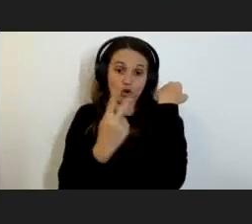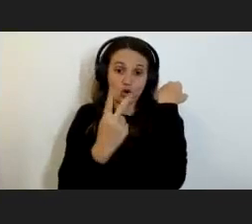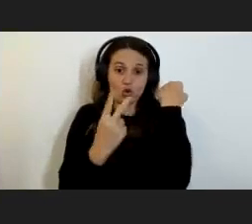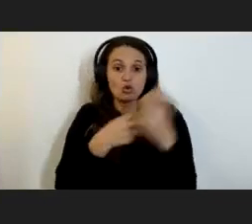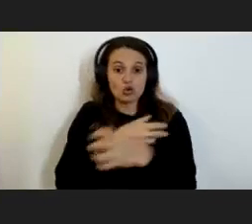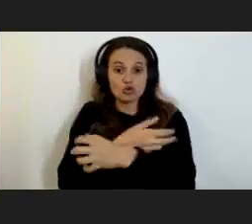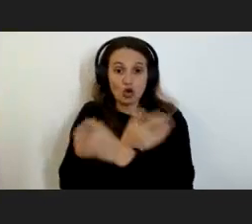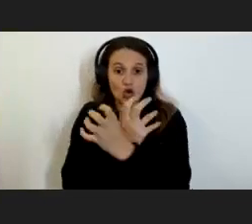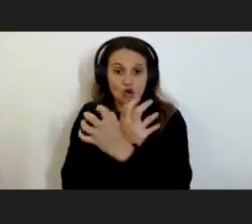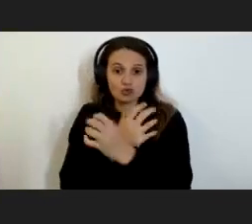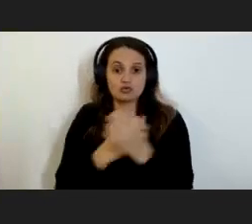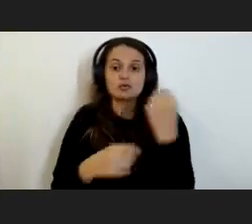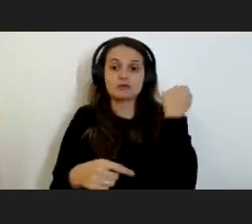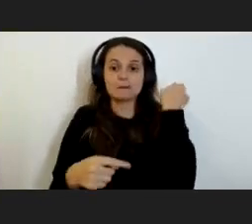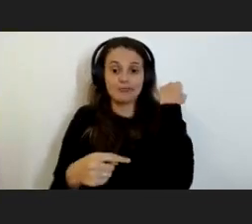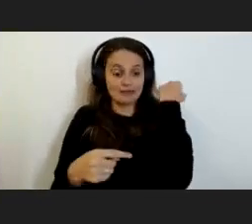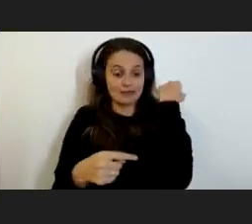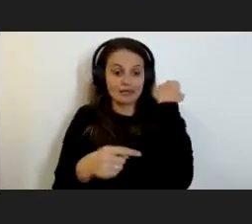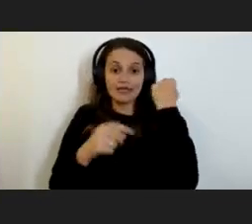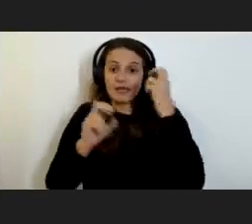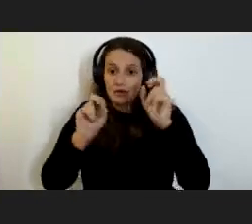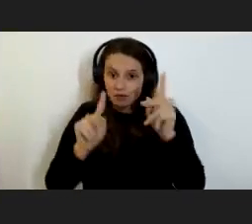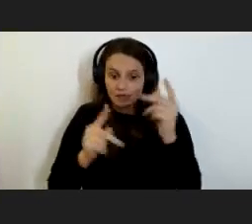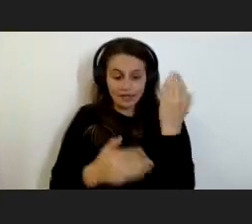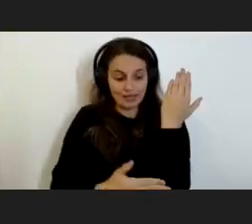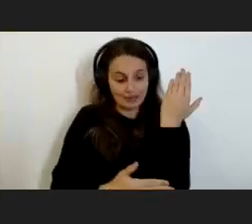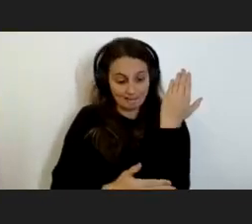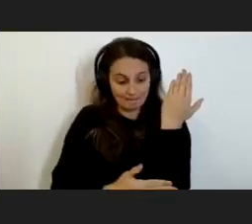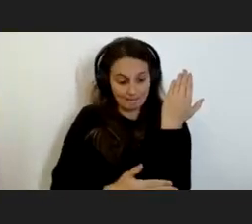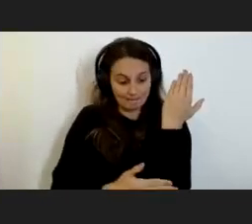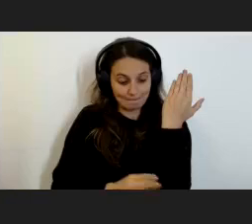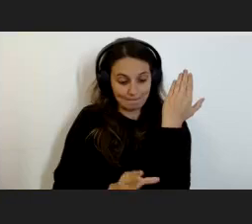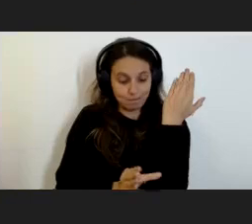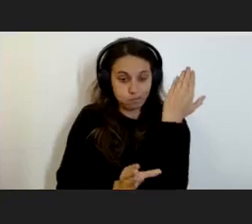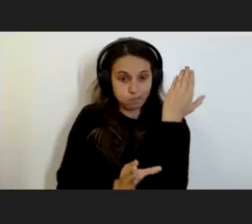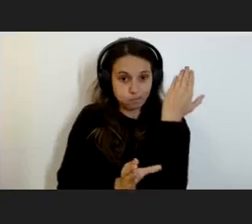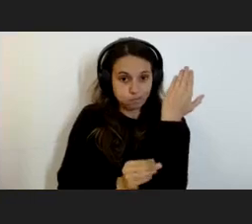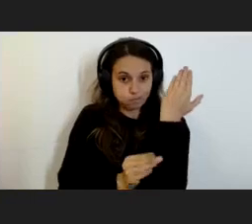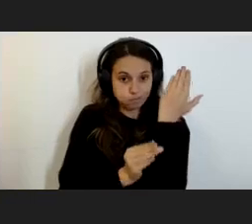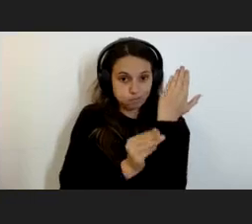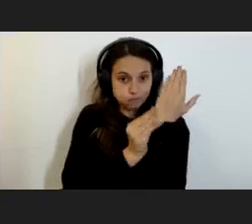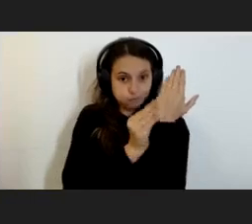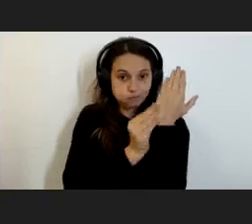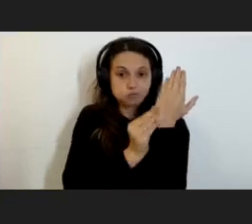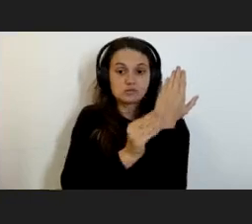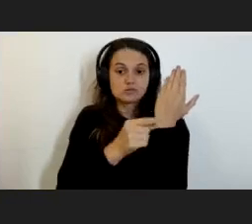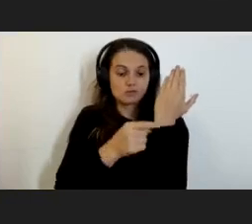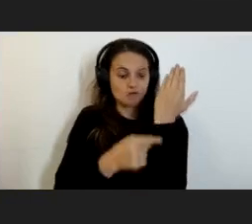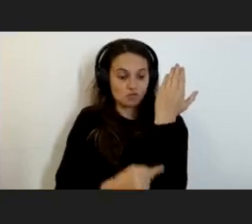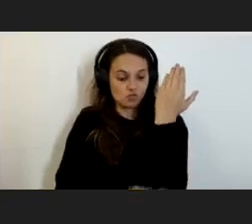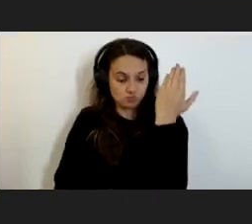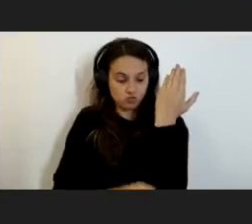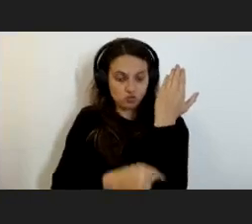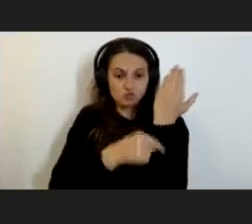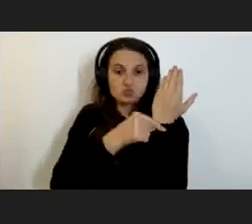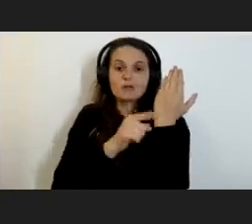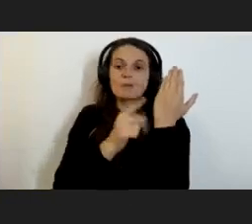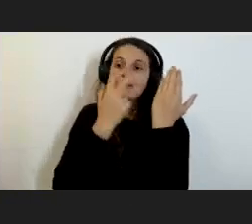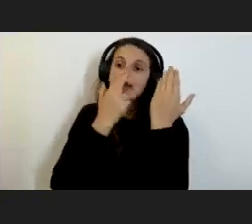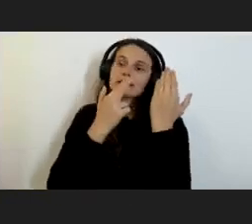E esses músculos aqui que fazem esse movimento para trás da mão, do punho, a gente chama de musculatura